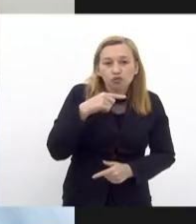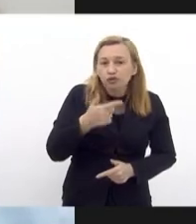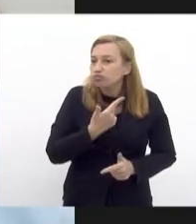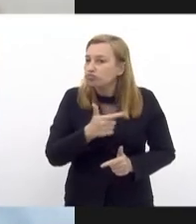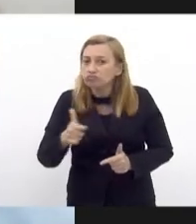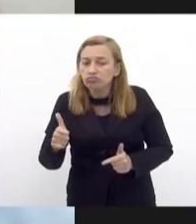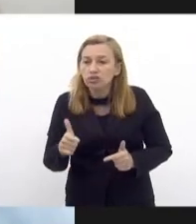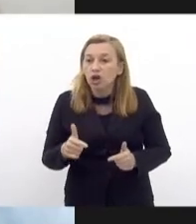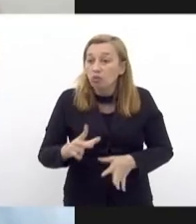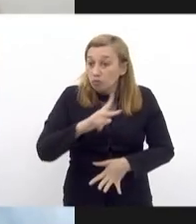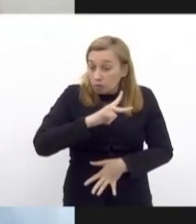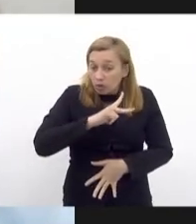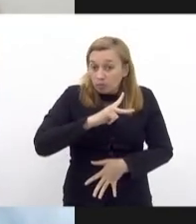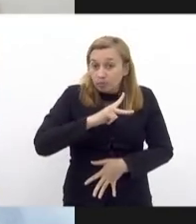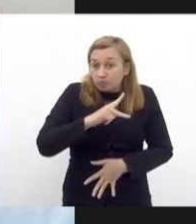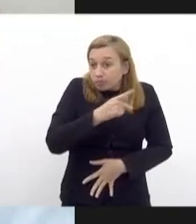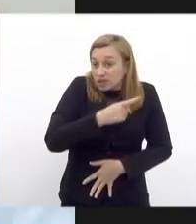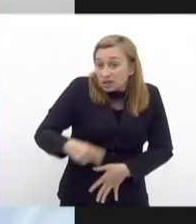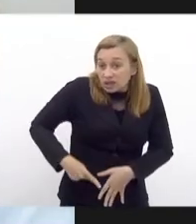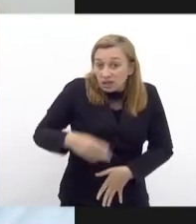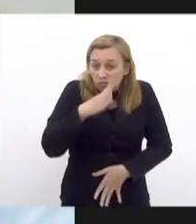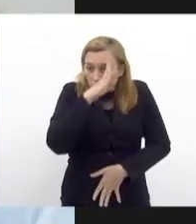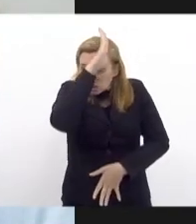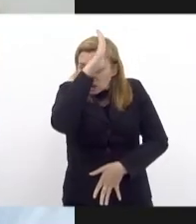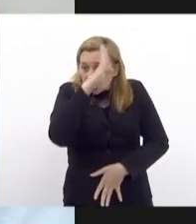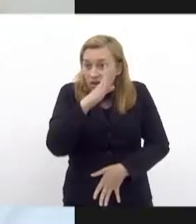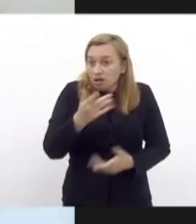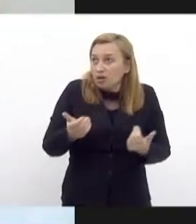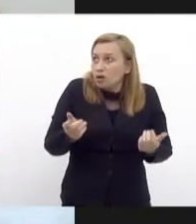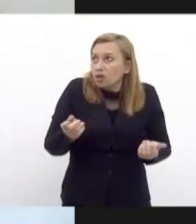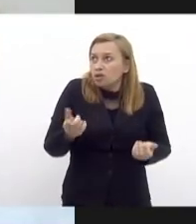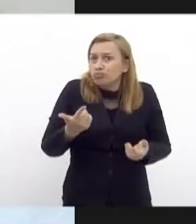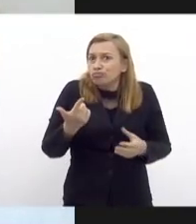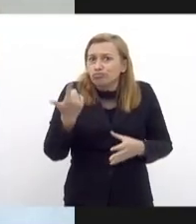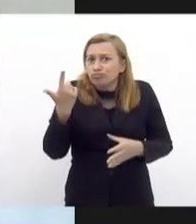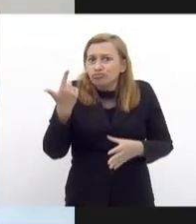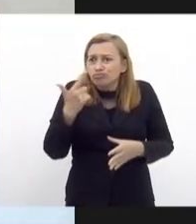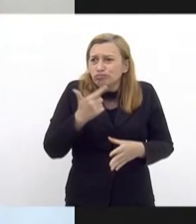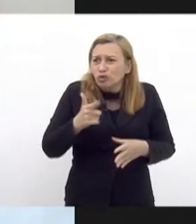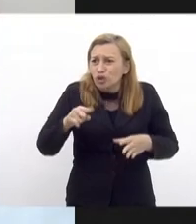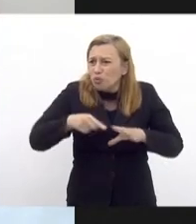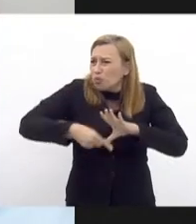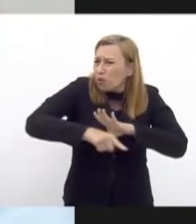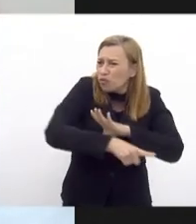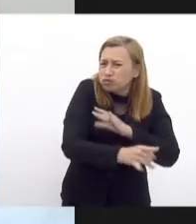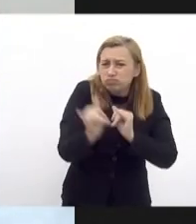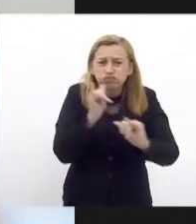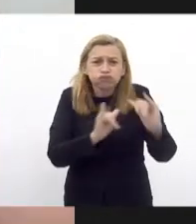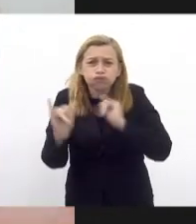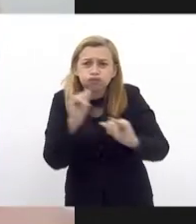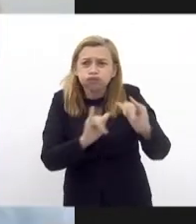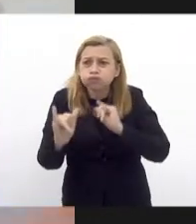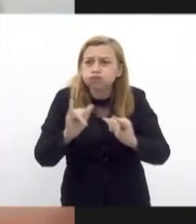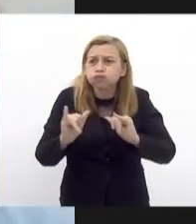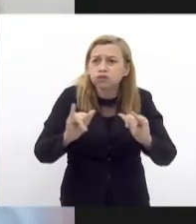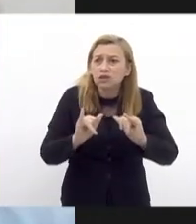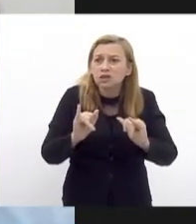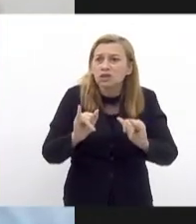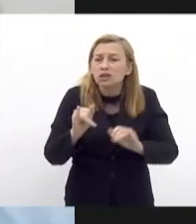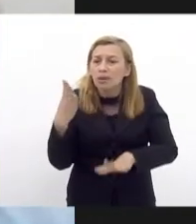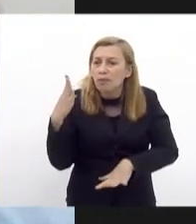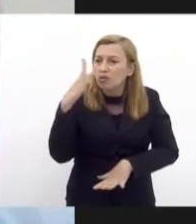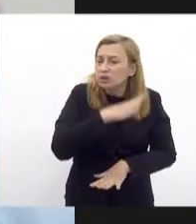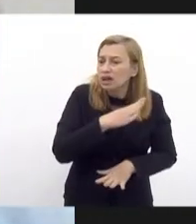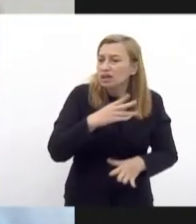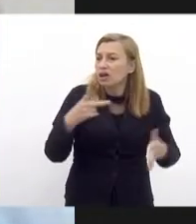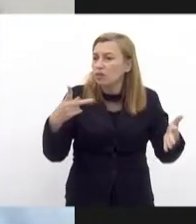vezes, até o próprio presidente Bolsonaro, ele não, talvez não tenha a profundidade e a informação dessa maldade que